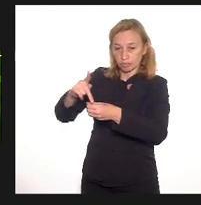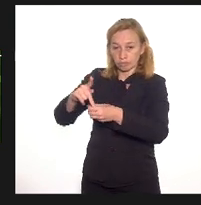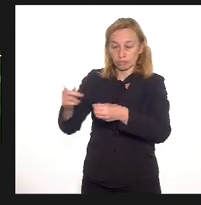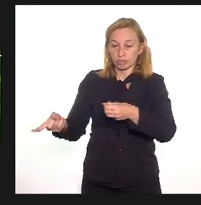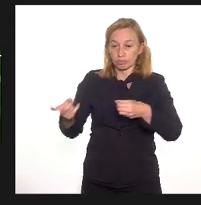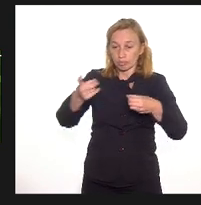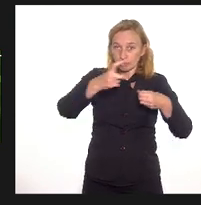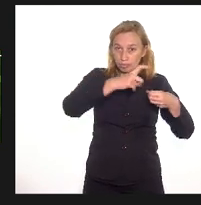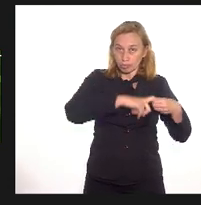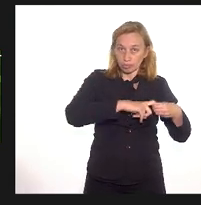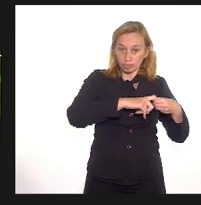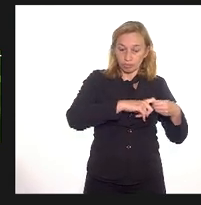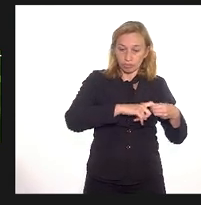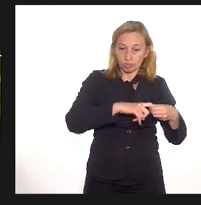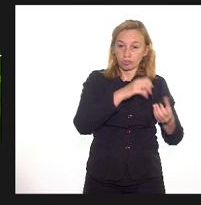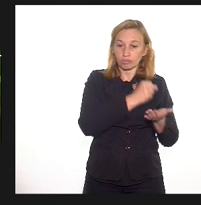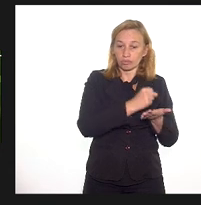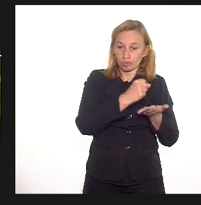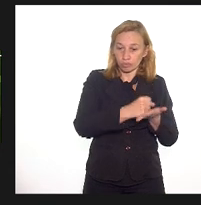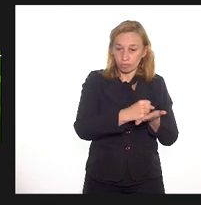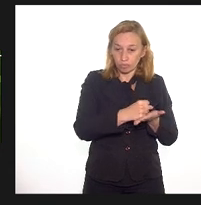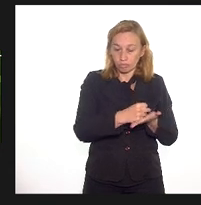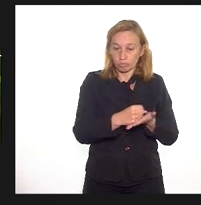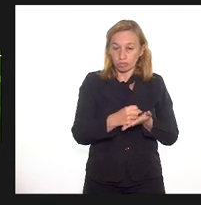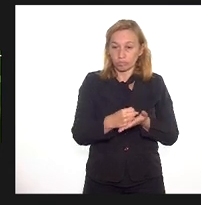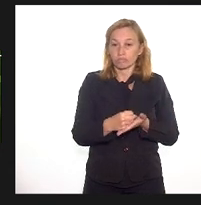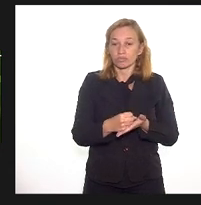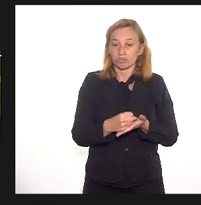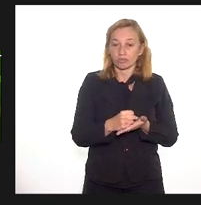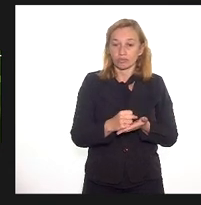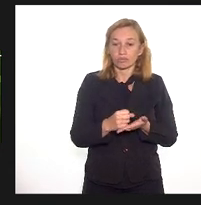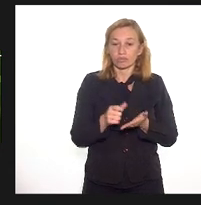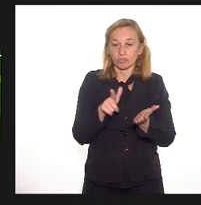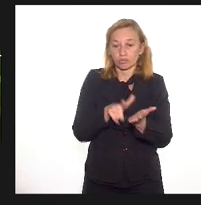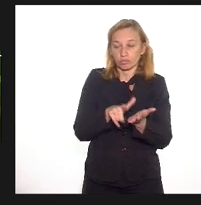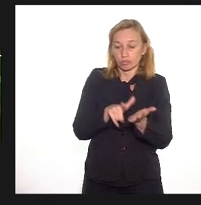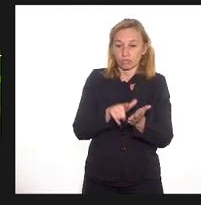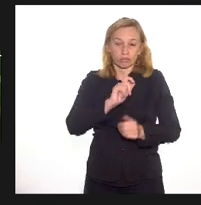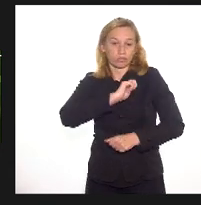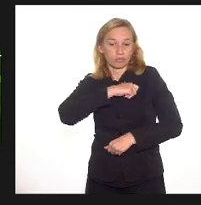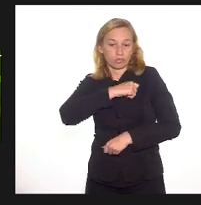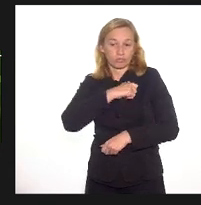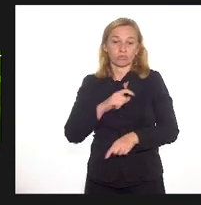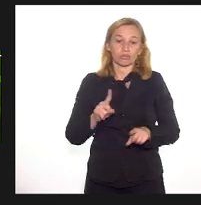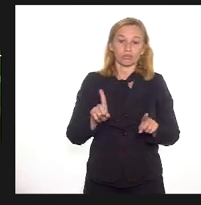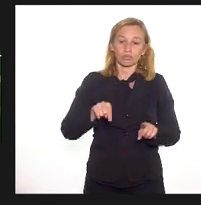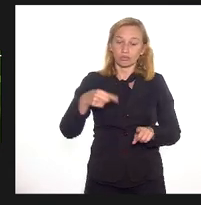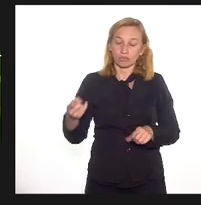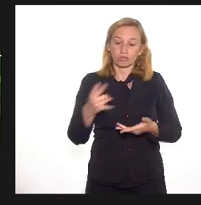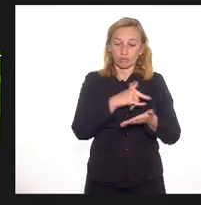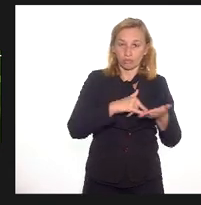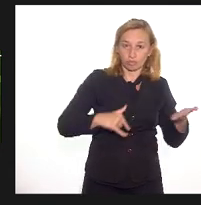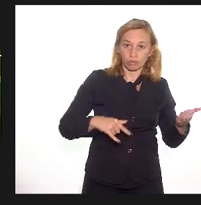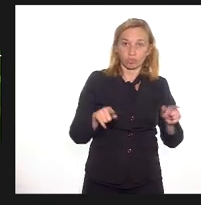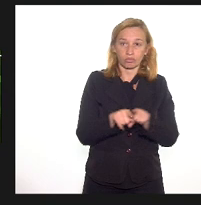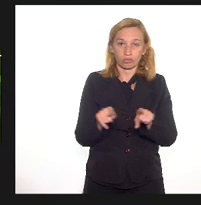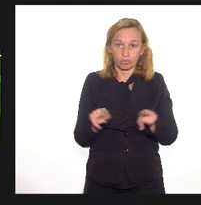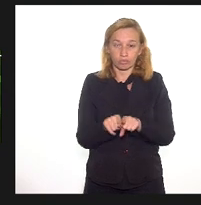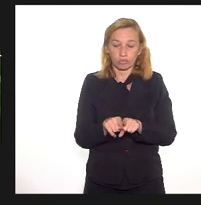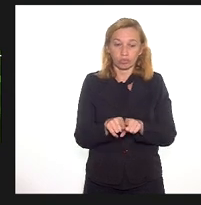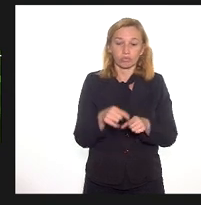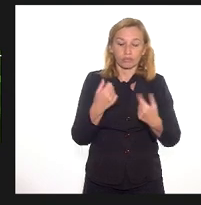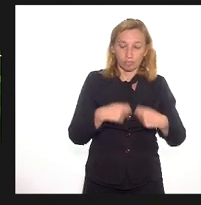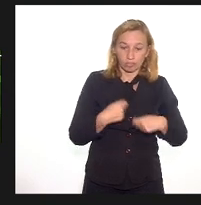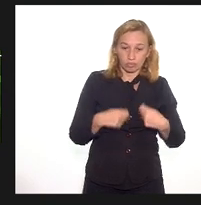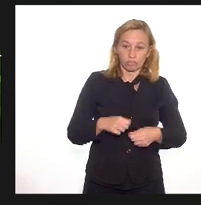devolve os contratos associados, as notas fiscais ou até os demais documentos